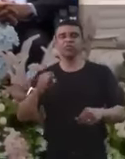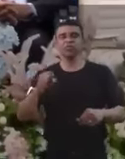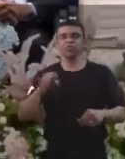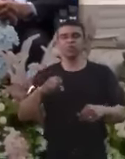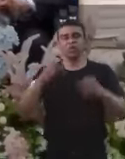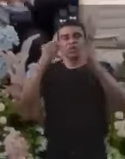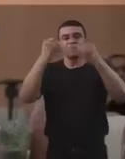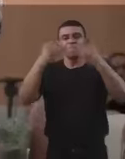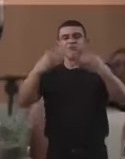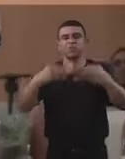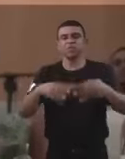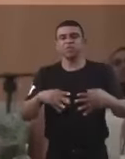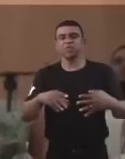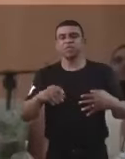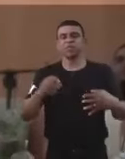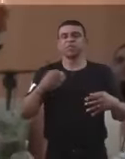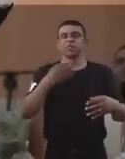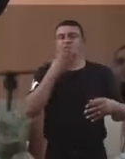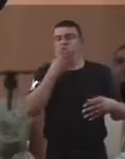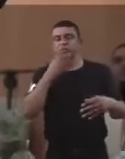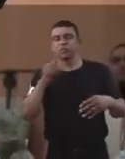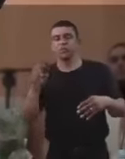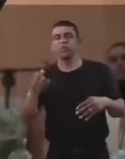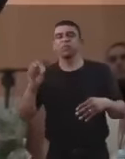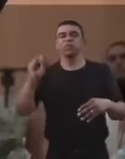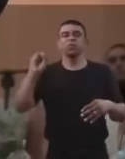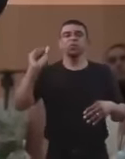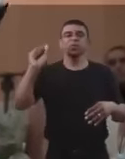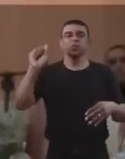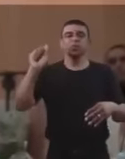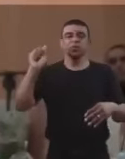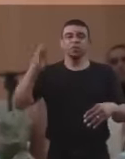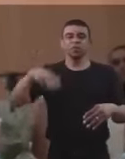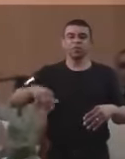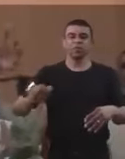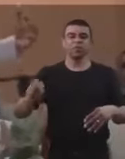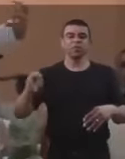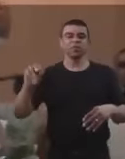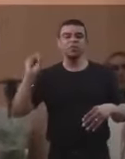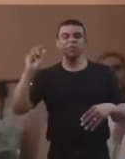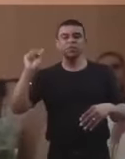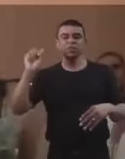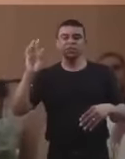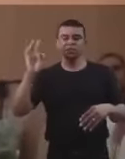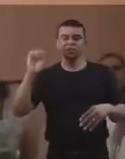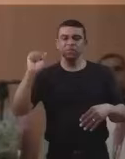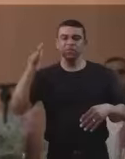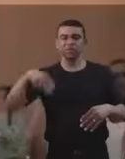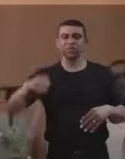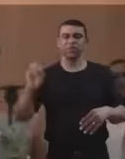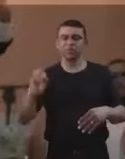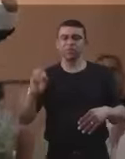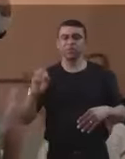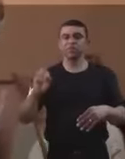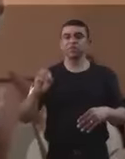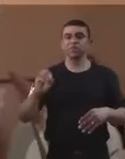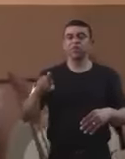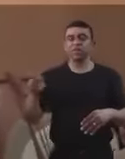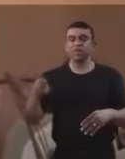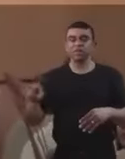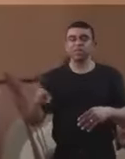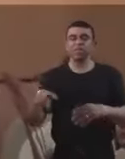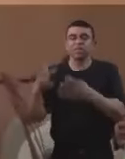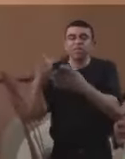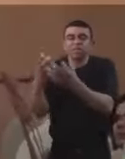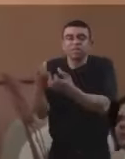Espírito Santo pela imposição das mãos dos judeus. Porque quando o Espírito chega, a gente prefere as pessoas do